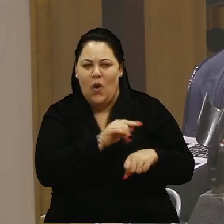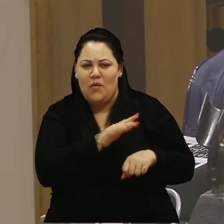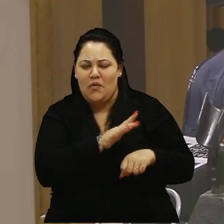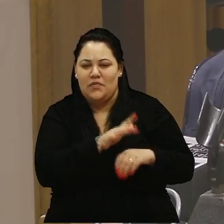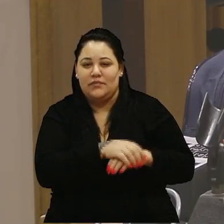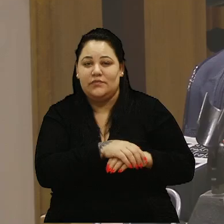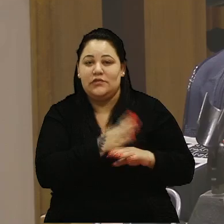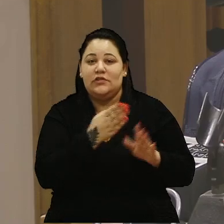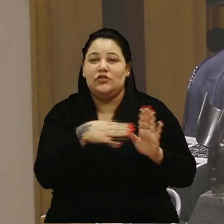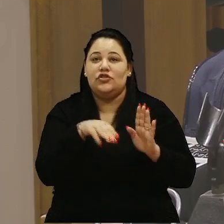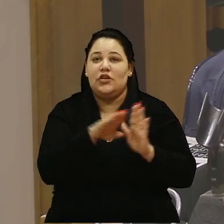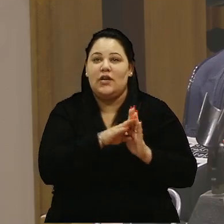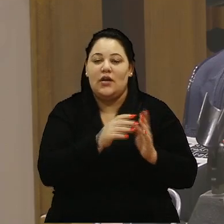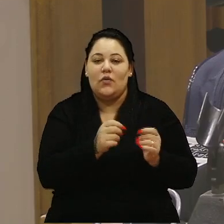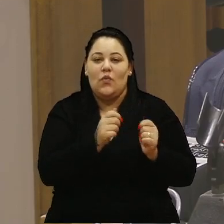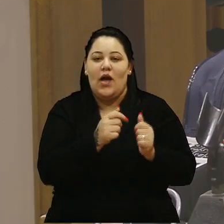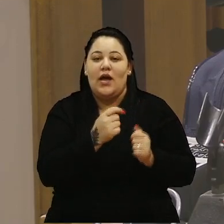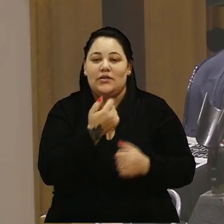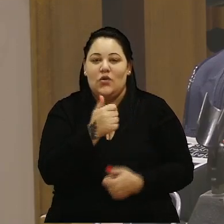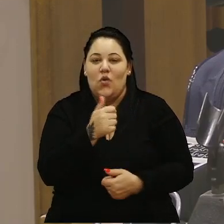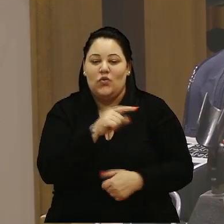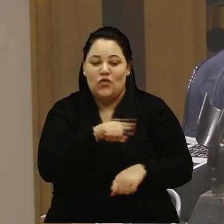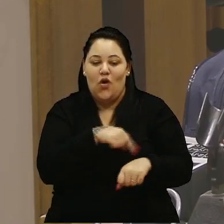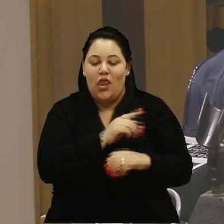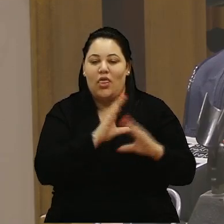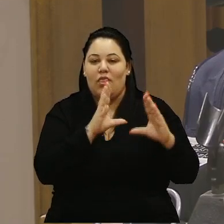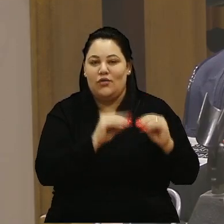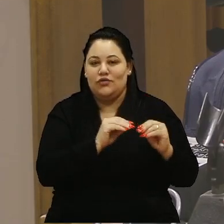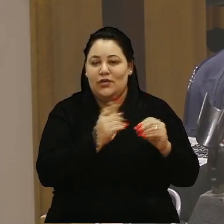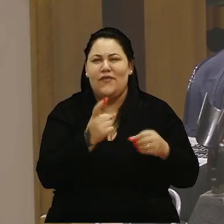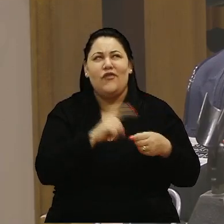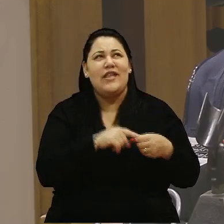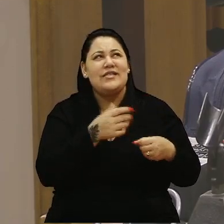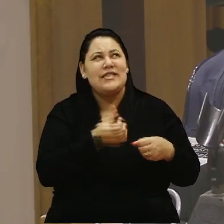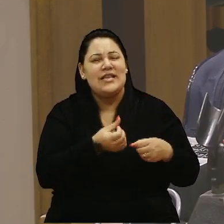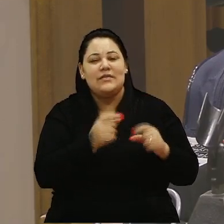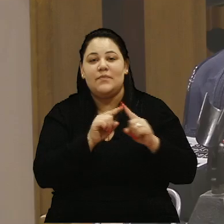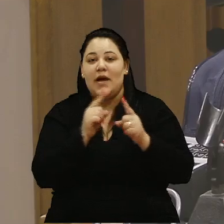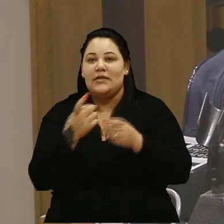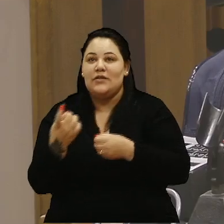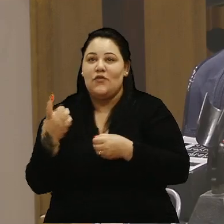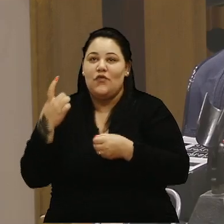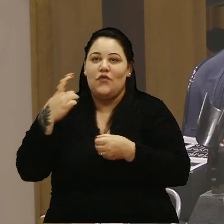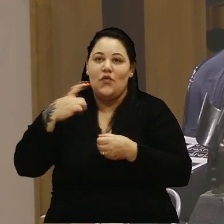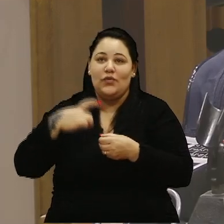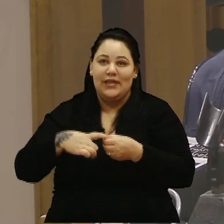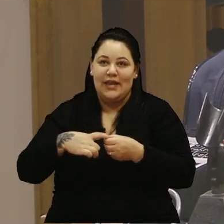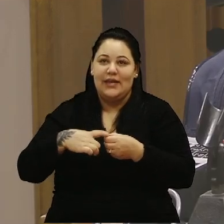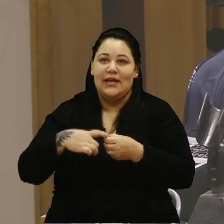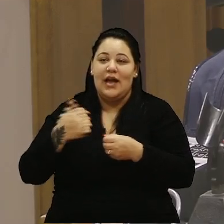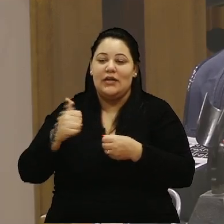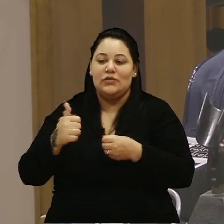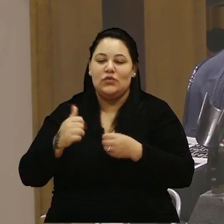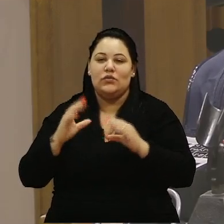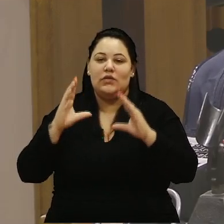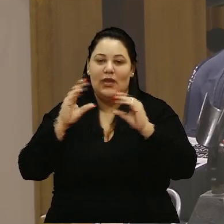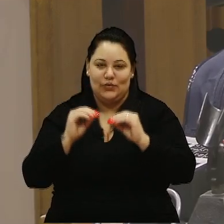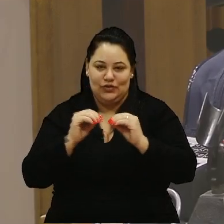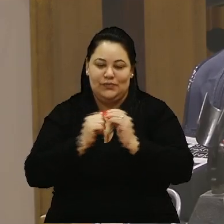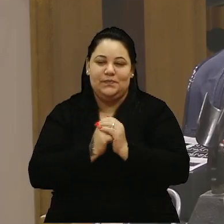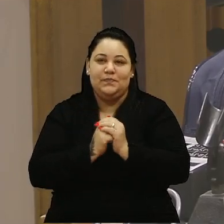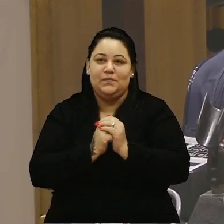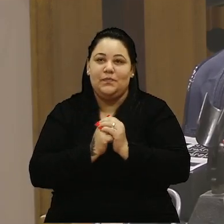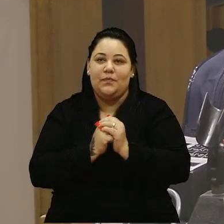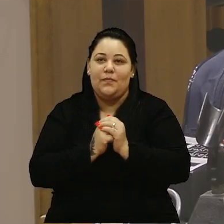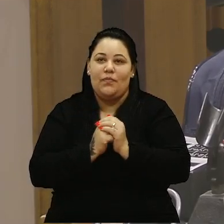11 horas da noite. Era para ter retornado às 6 da tarde, às 8 horas da noite eu saí do último gabinete lá.